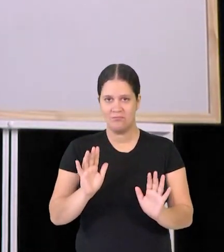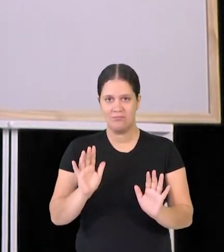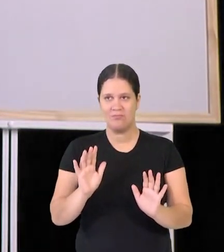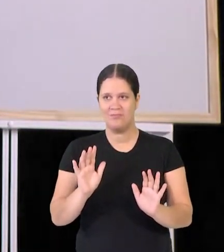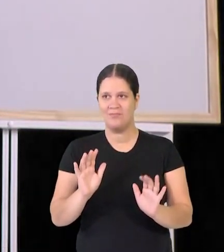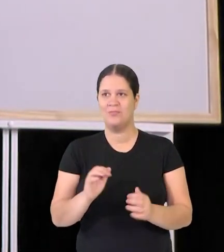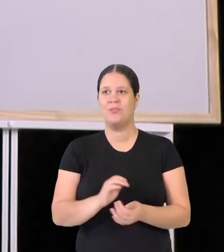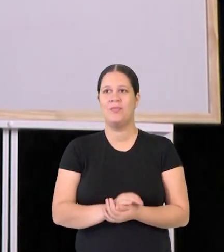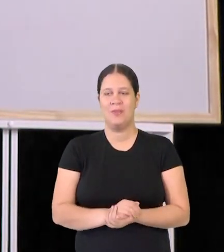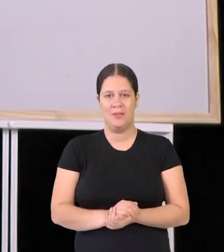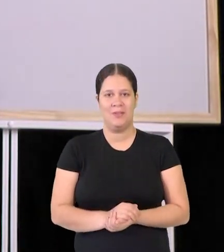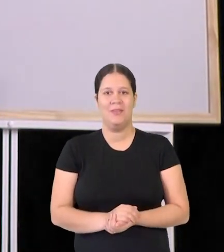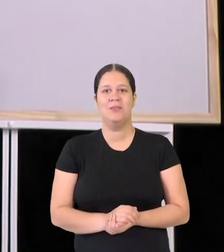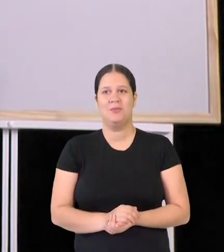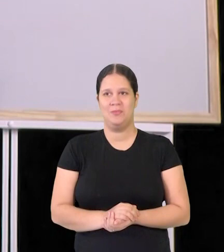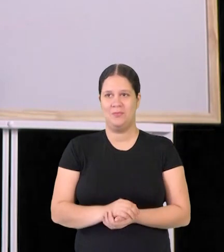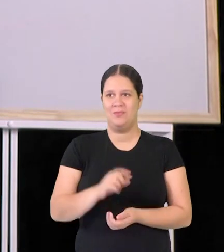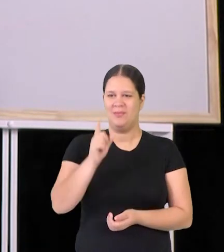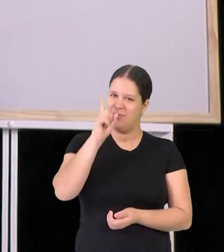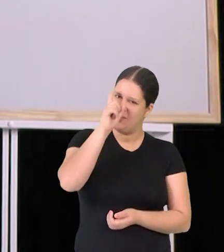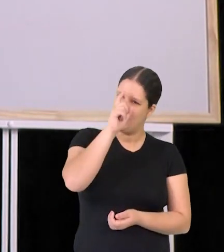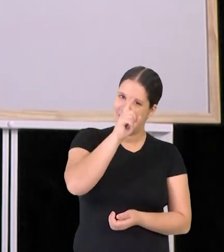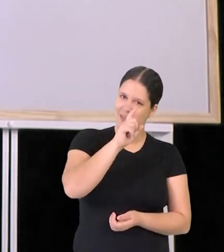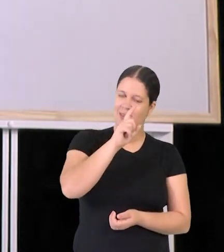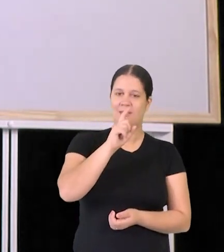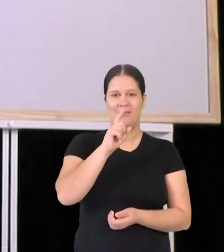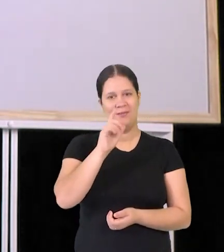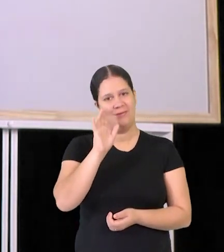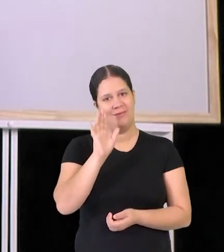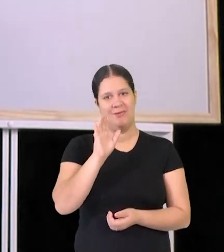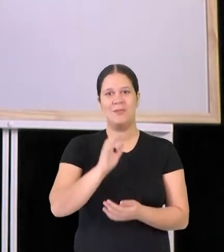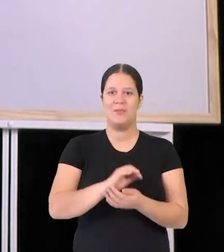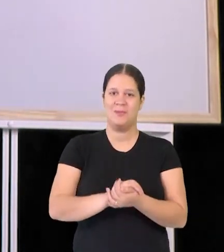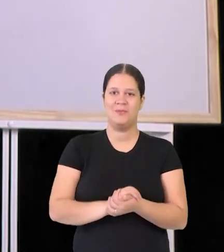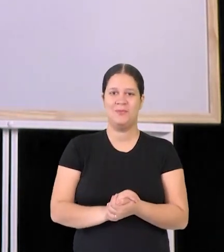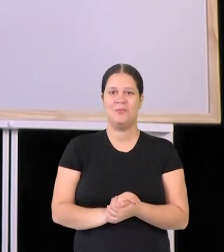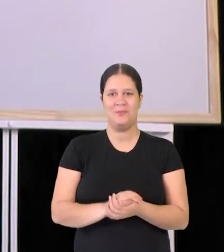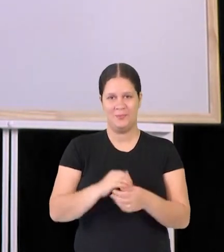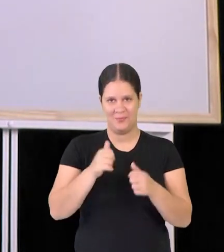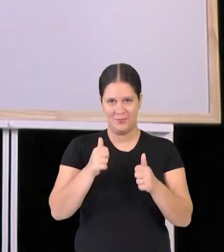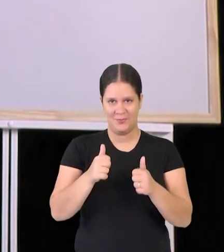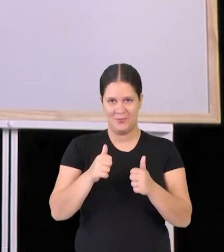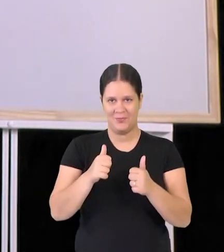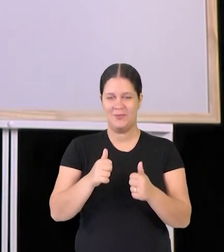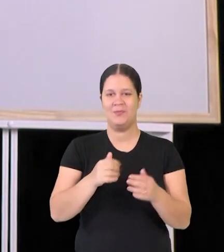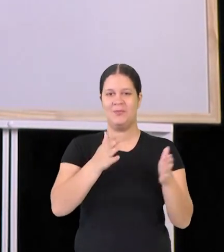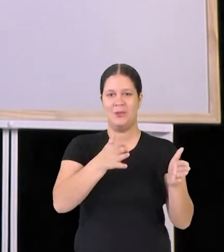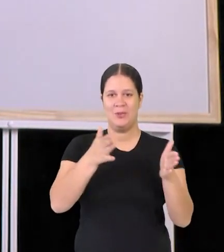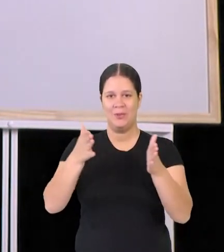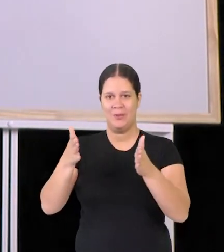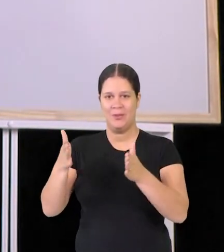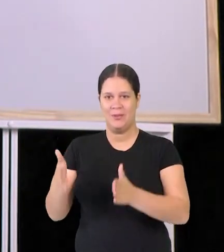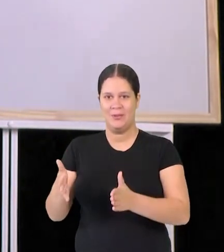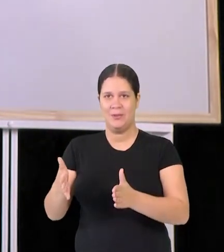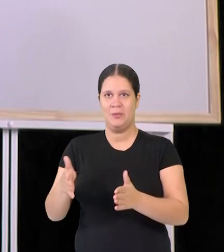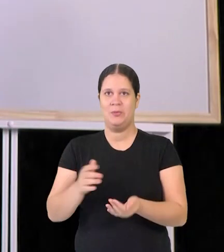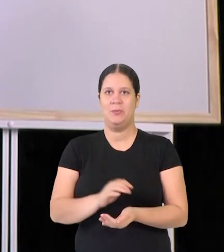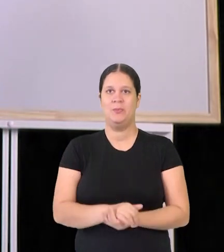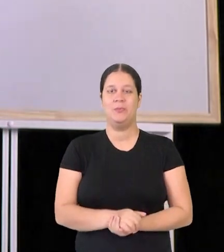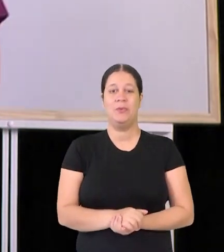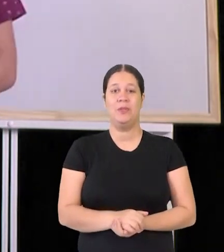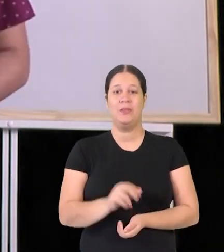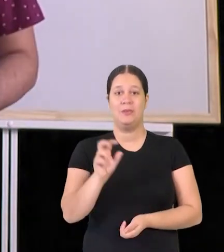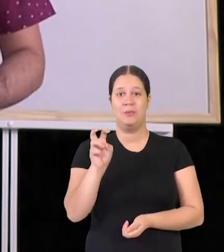realmente, ó, difícil, né? Uma multiplicação com o número 10. Beleza? Vamos embora para a próxima questão? Olha